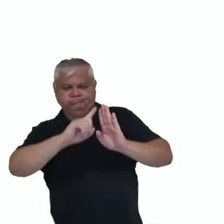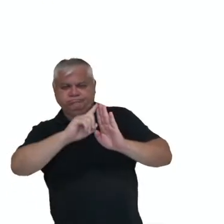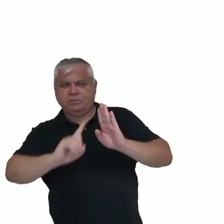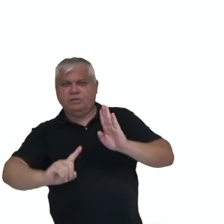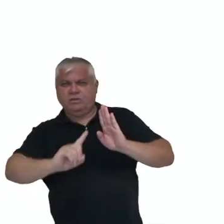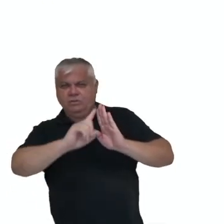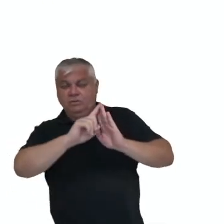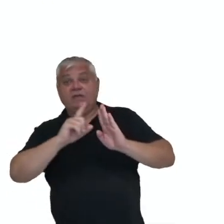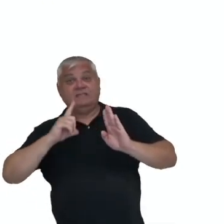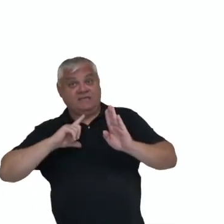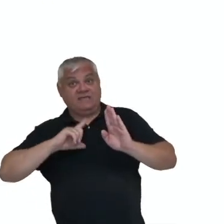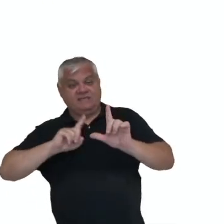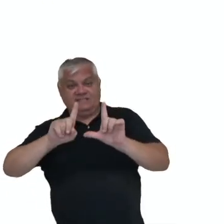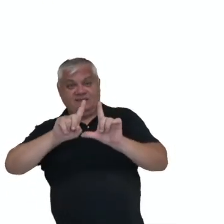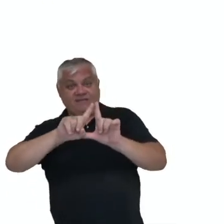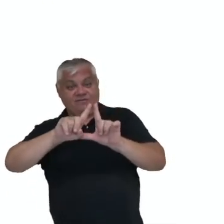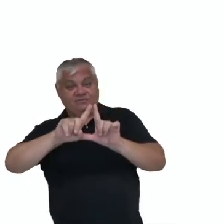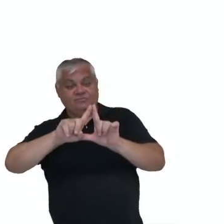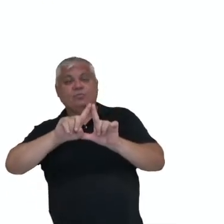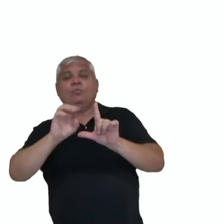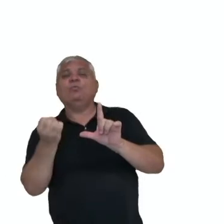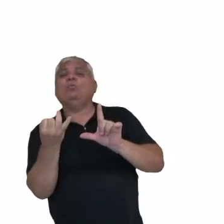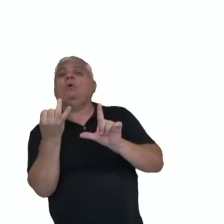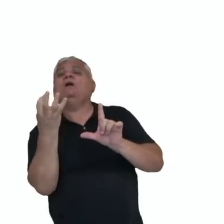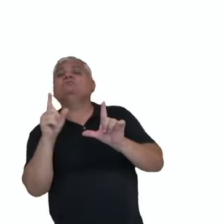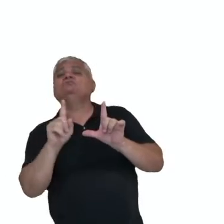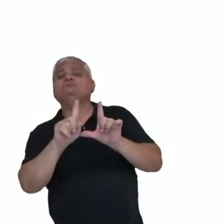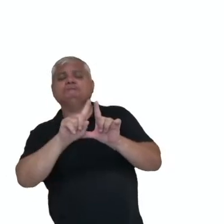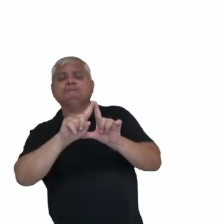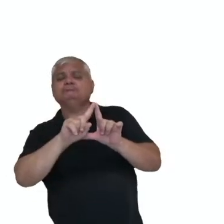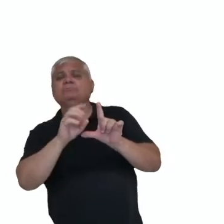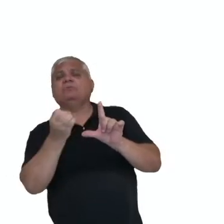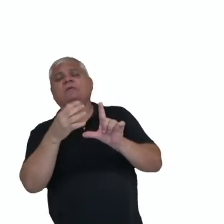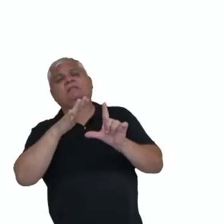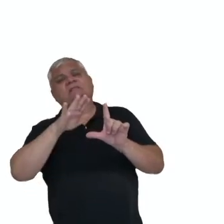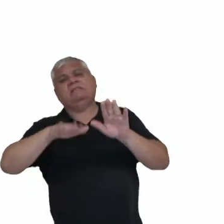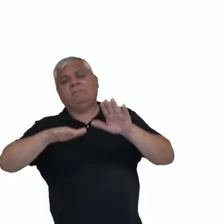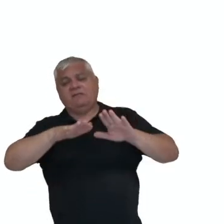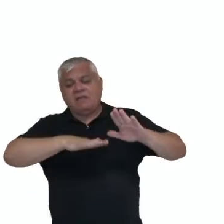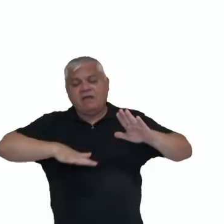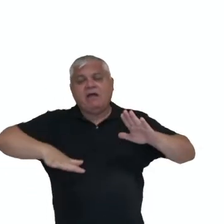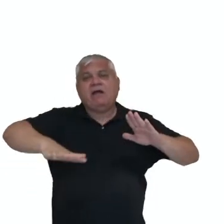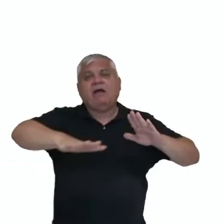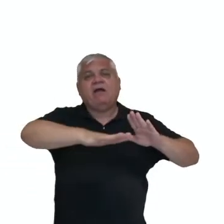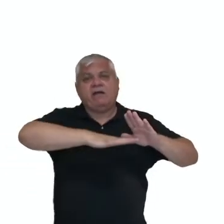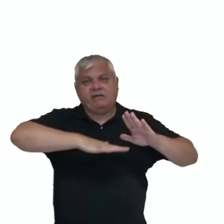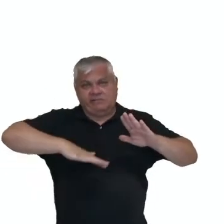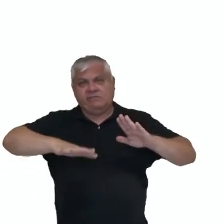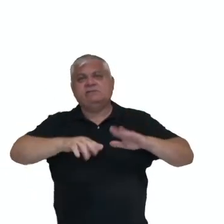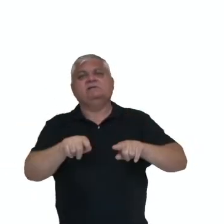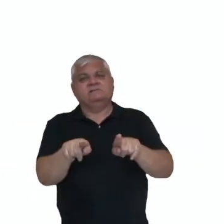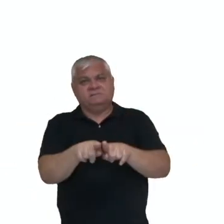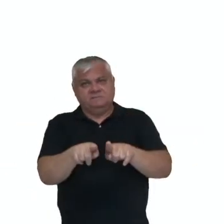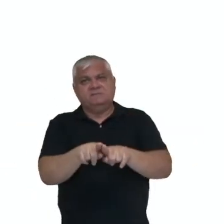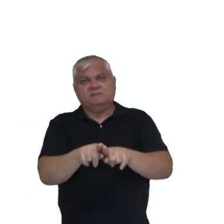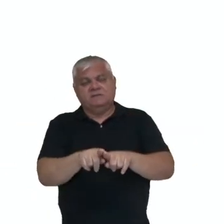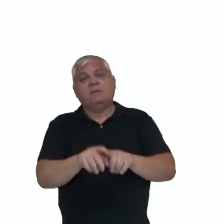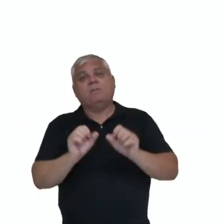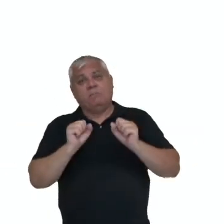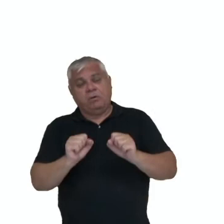por triângulos. Quantos triângulos? Vai depender exatamente da área lateral, que também a área lateral vão